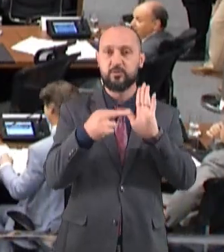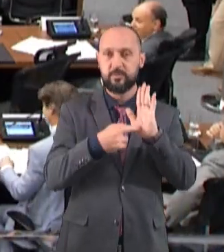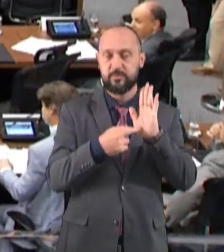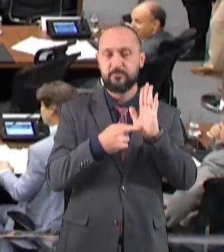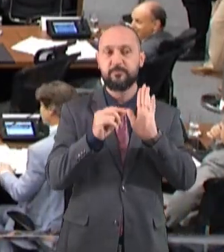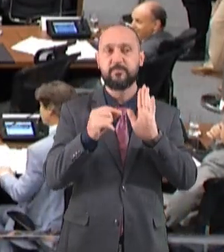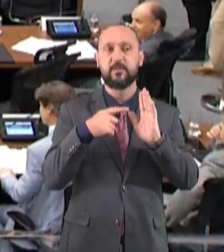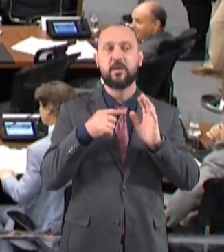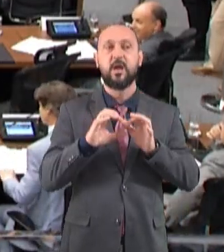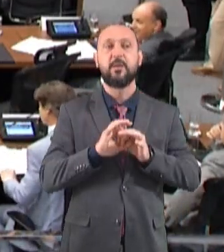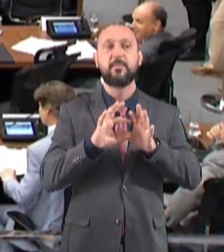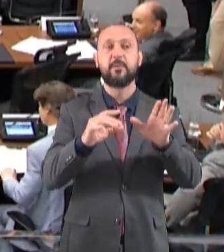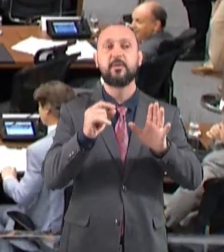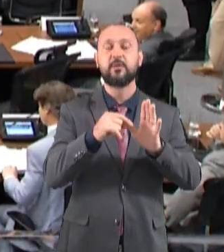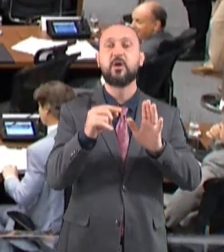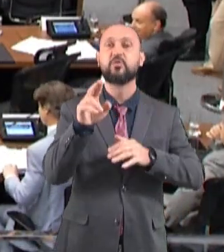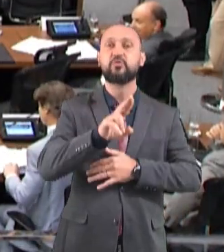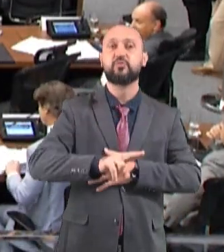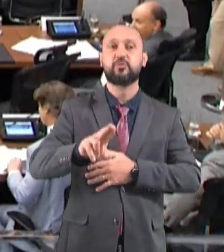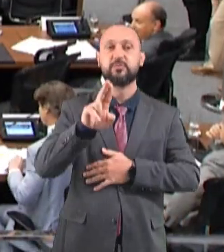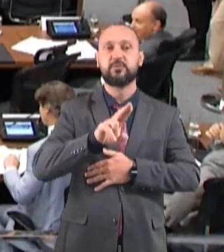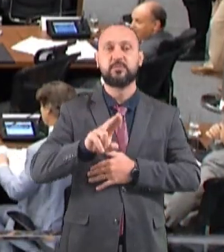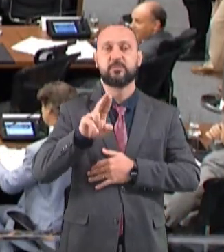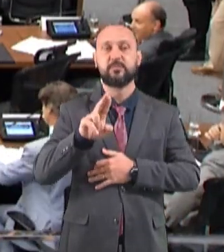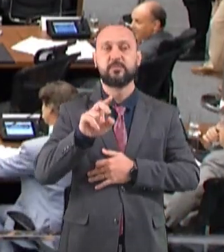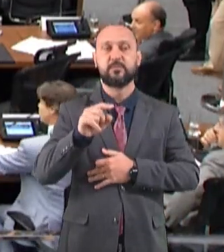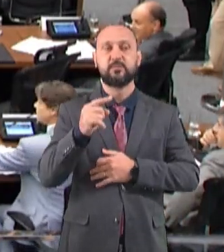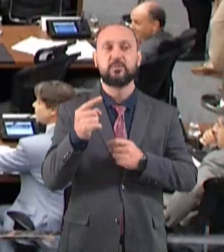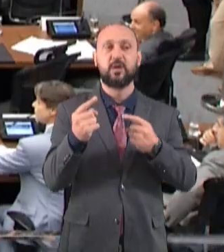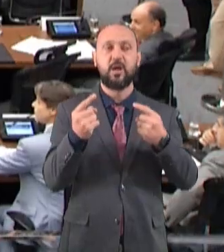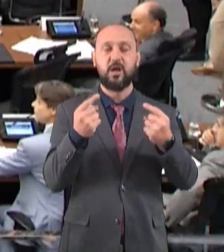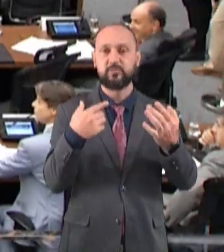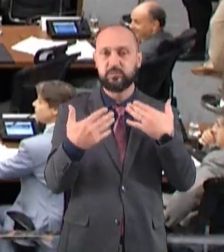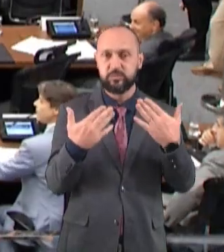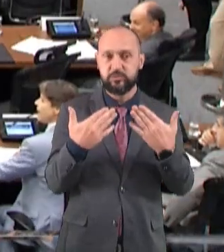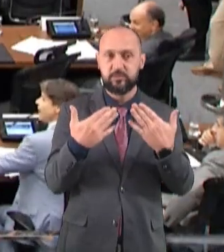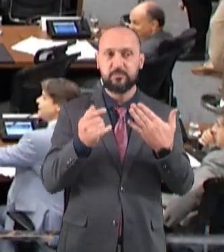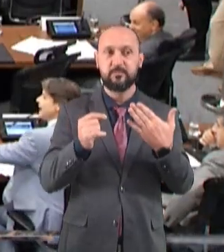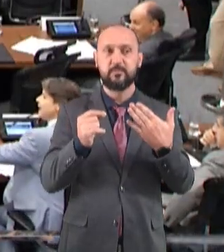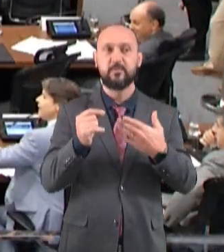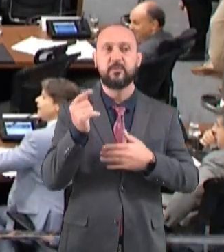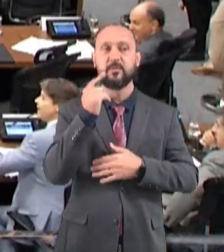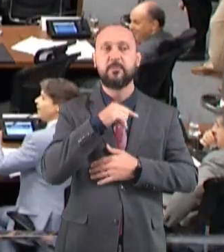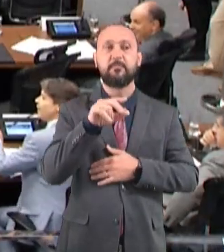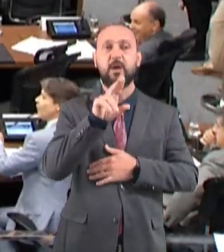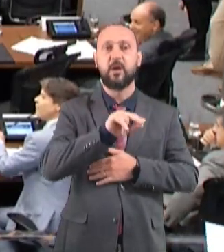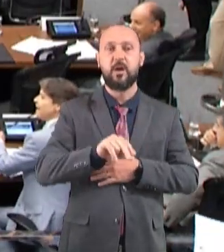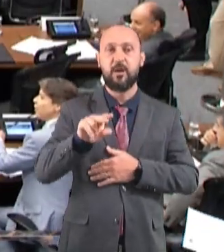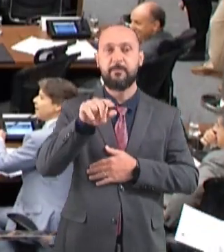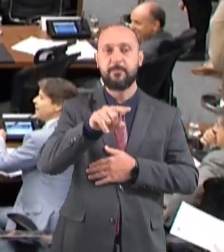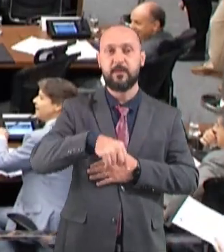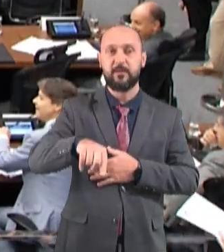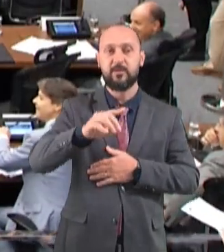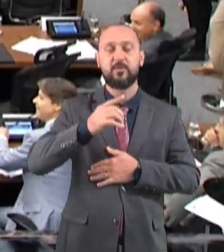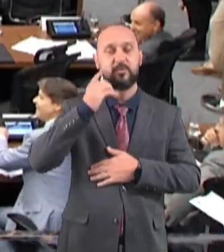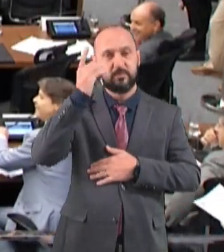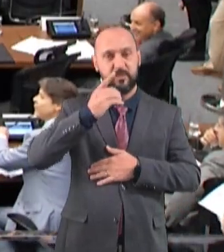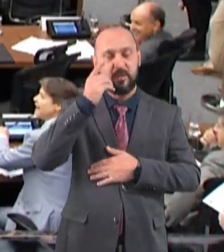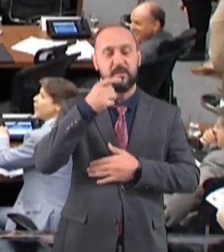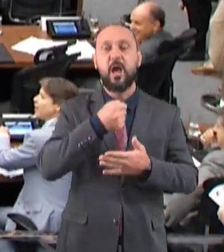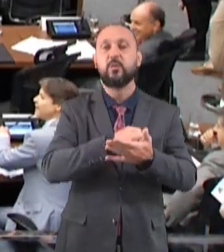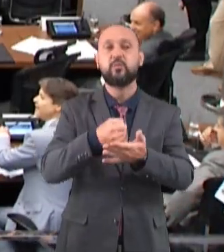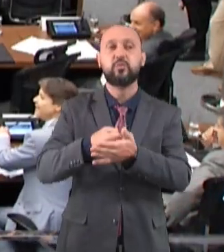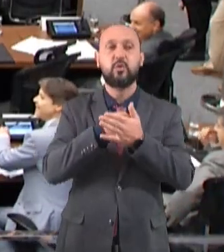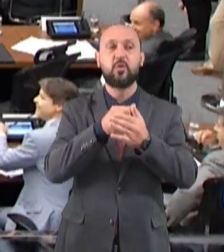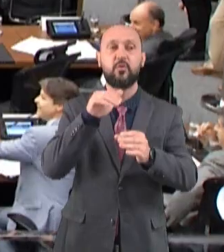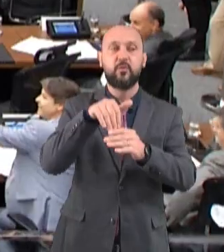regimentalmente, é permitido a gente utilizar a dialética para convencer os parlamentares da